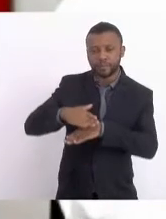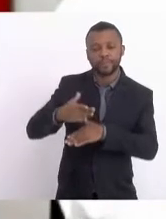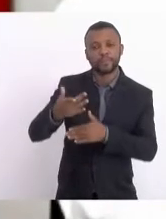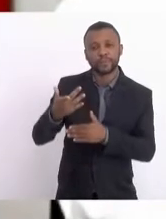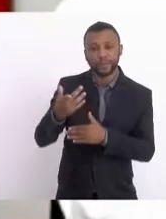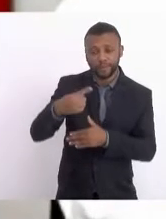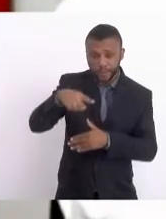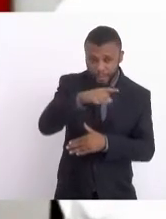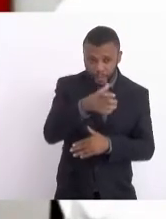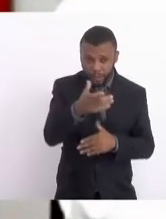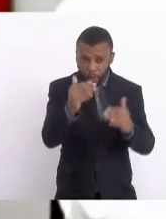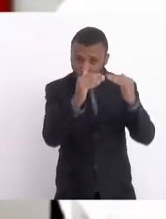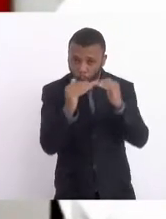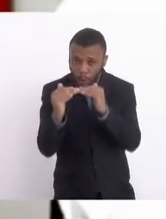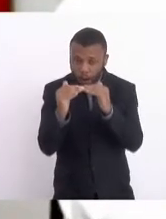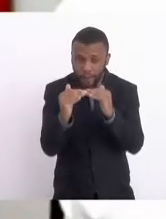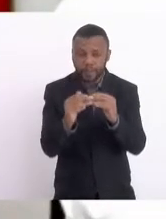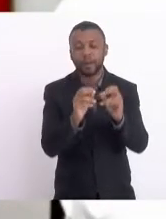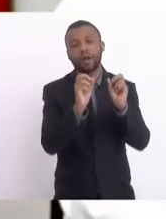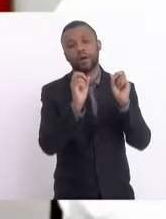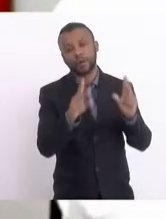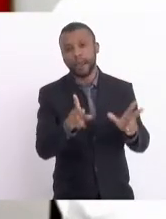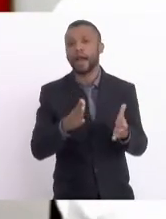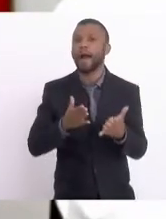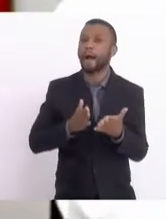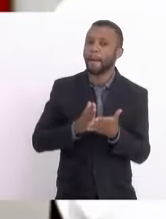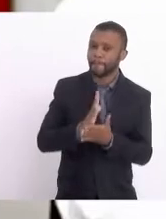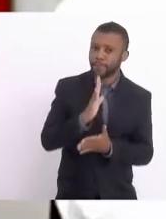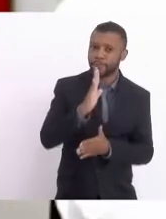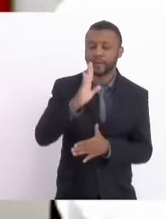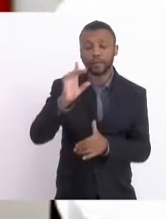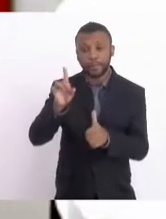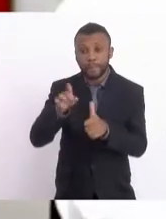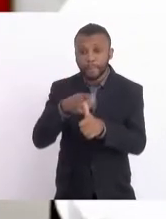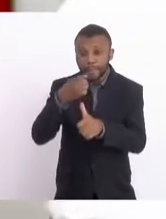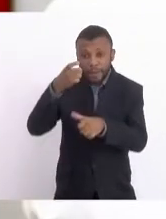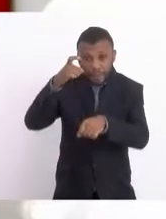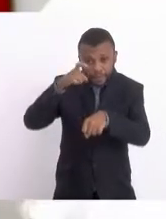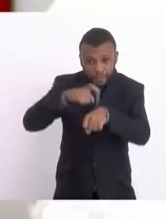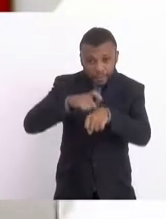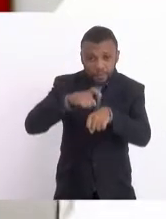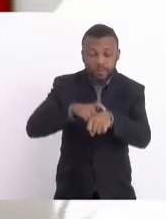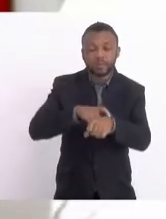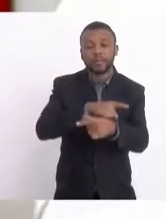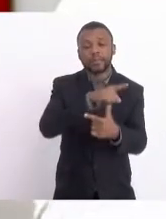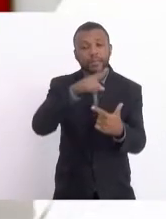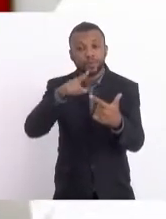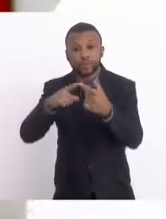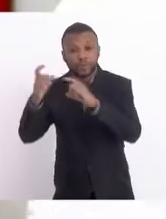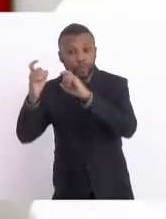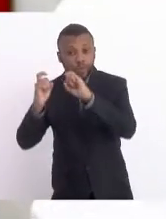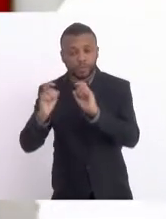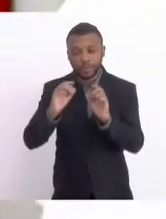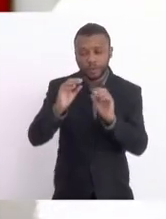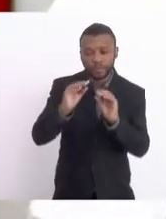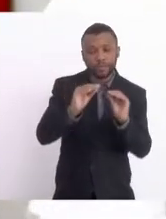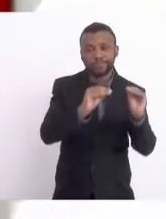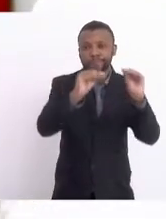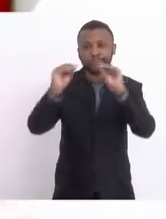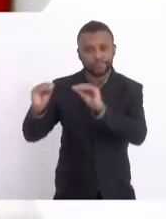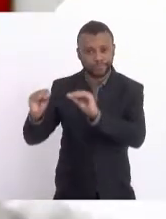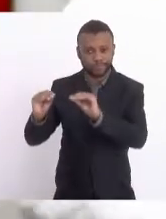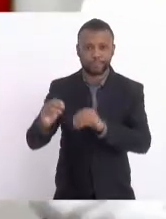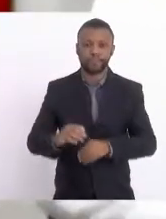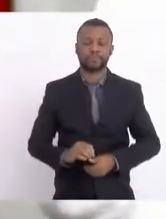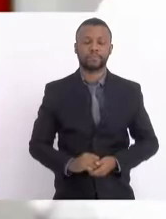permaneçam como estão, aprovado. Em primeira e retorno em segunda discussão. Anuncio.